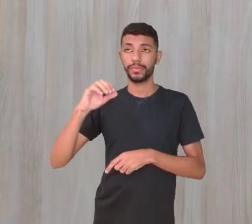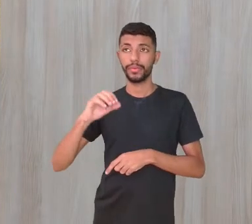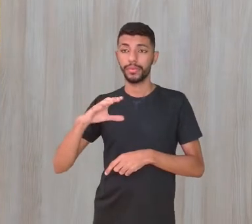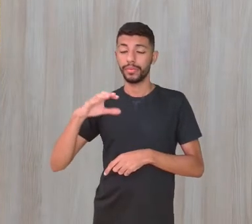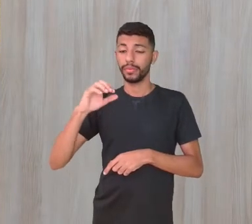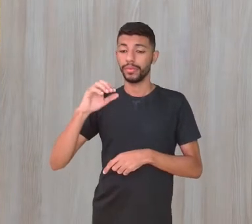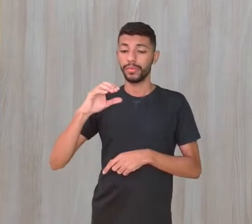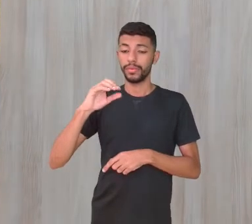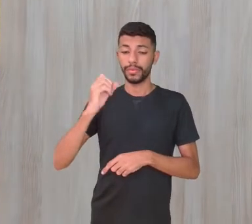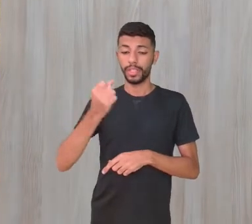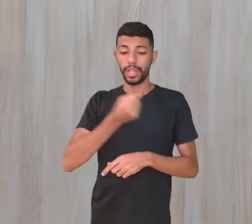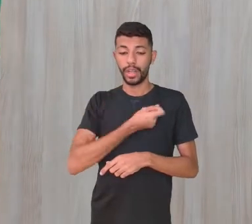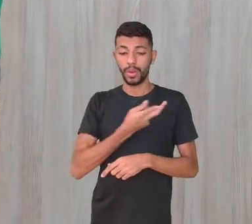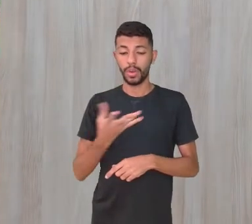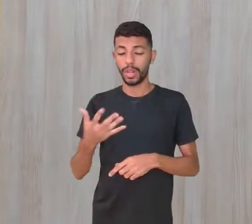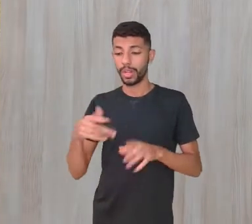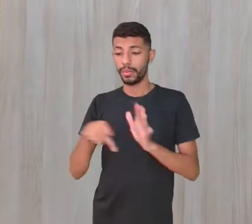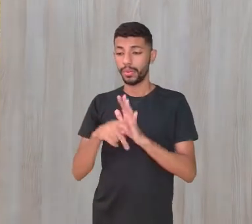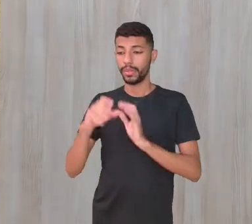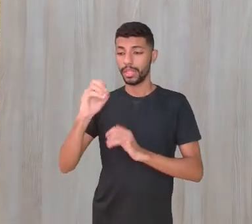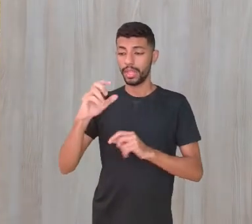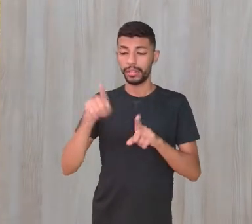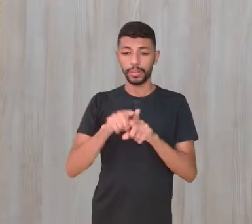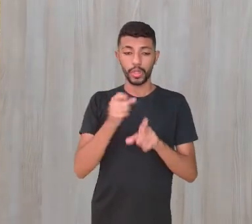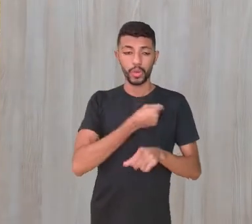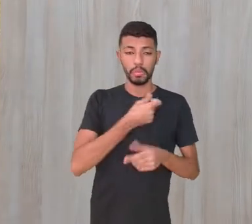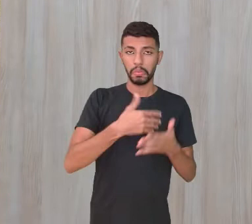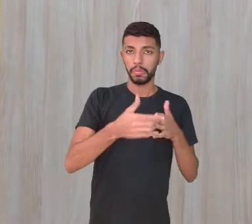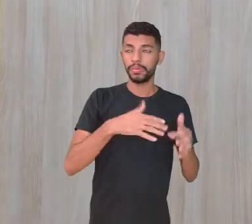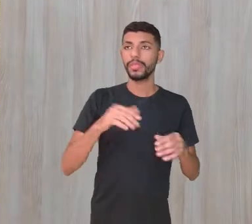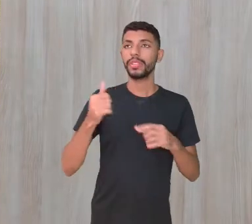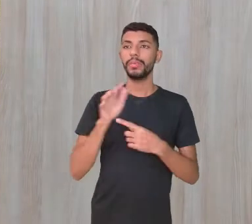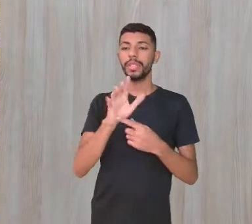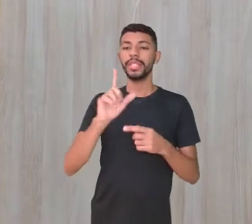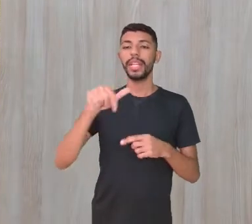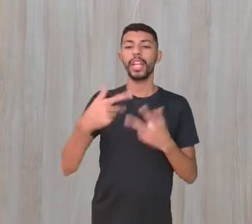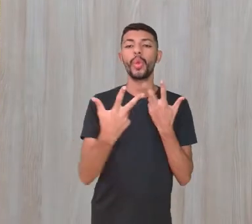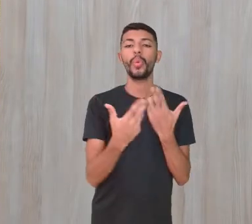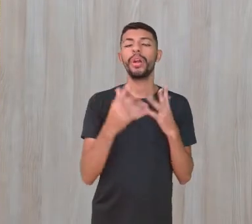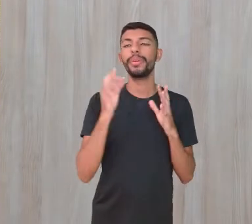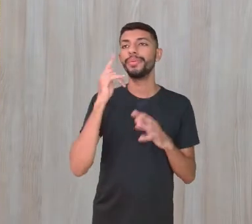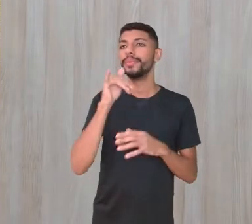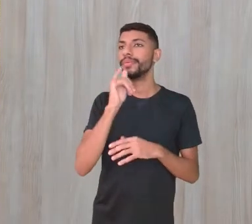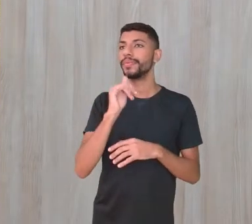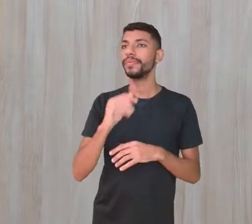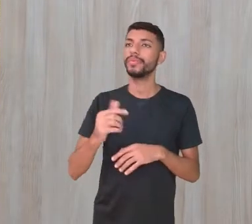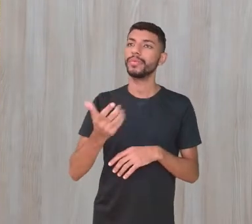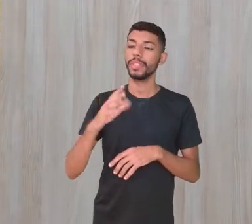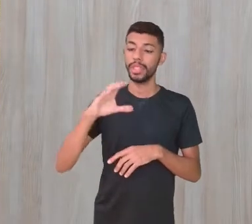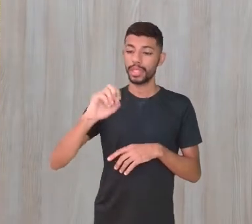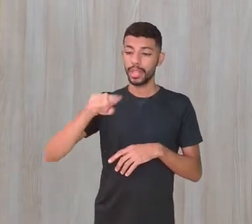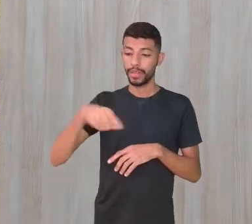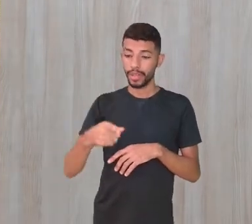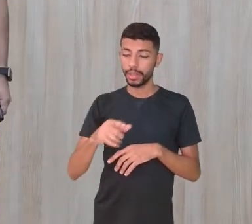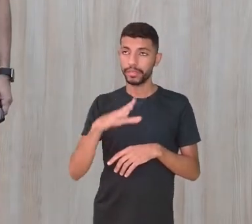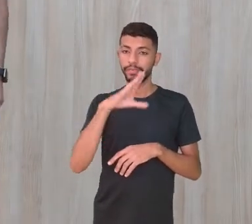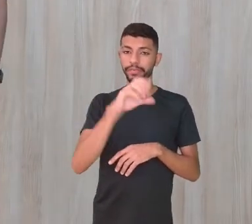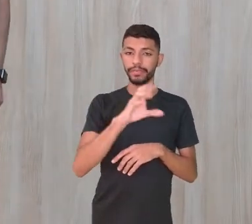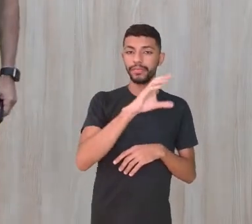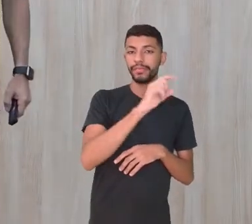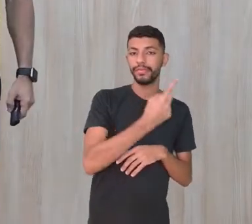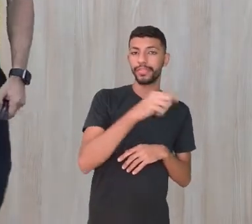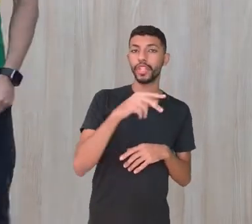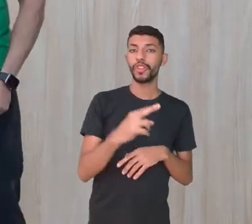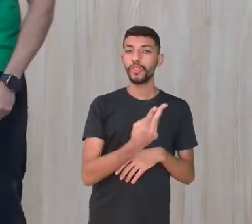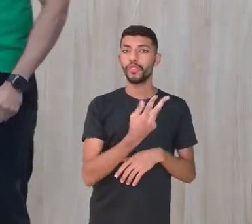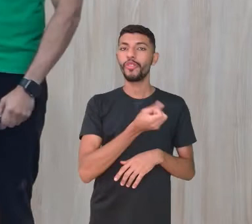depois do expoente são iguais, tá? Tem 2 zeros aqui no total e depois da vírgula eu tenho 2 números, certo?